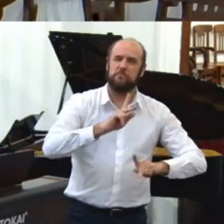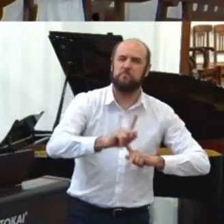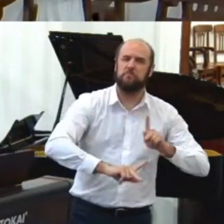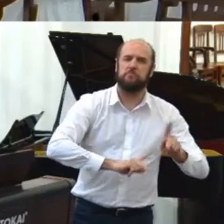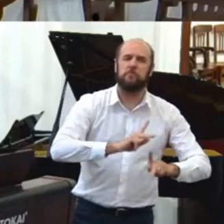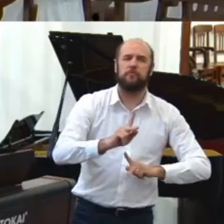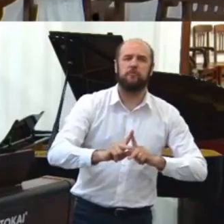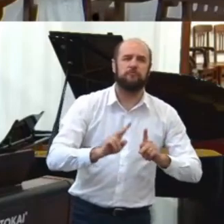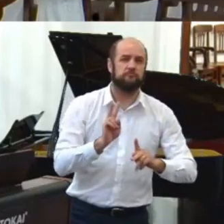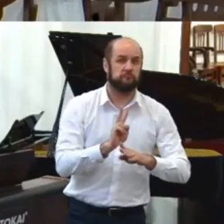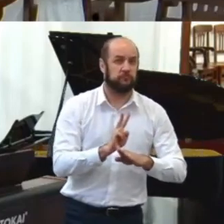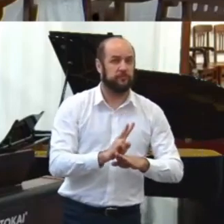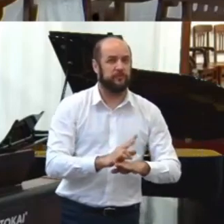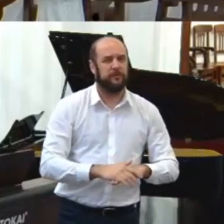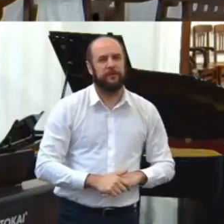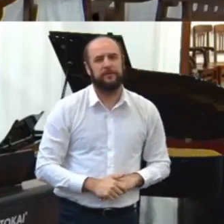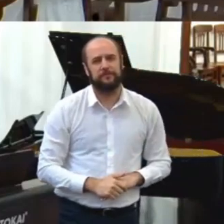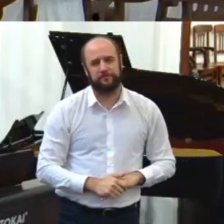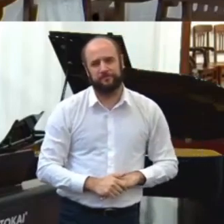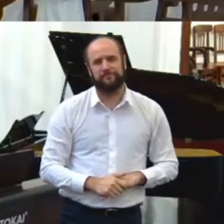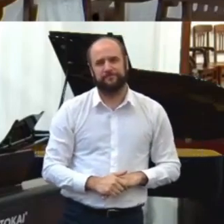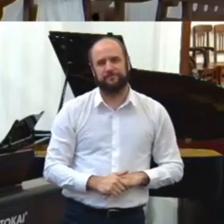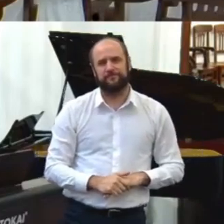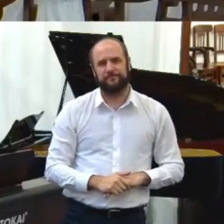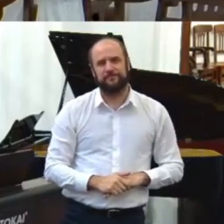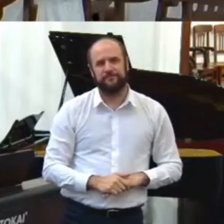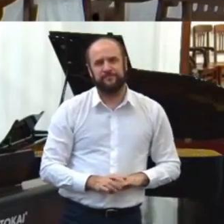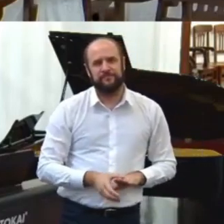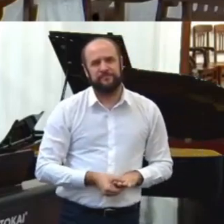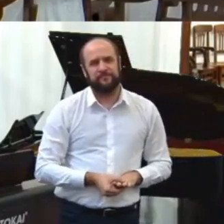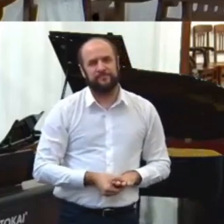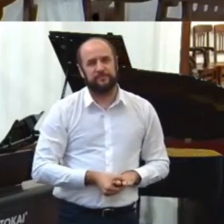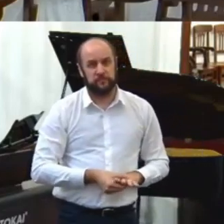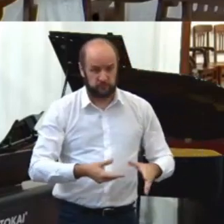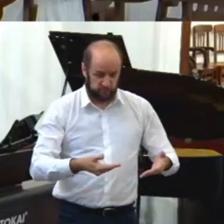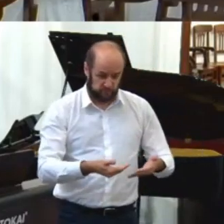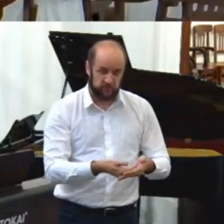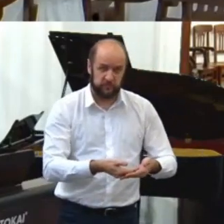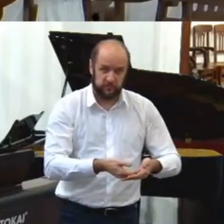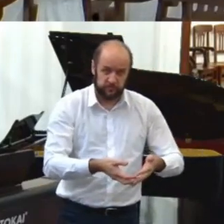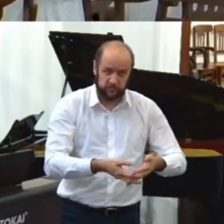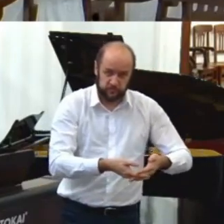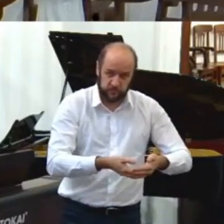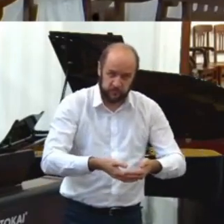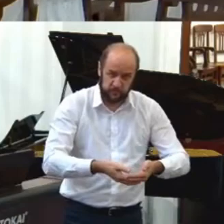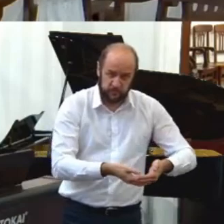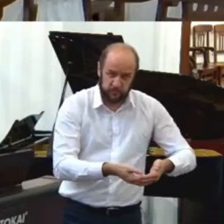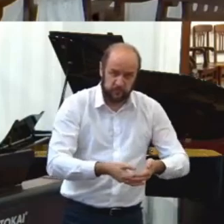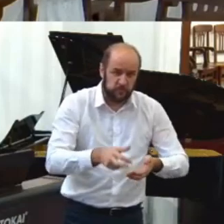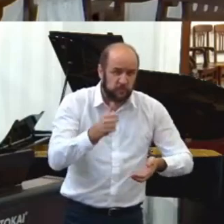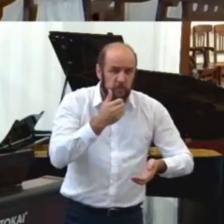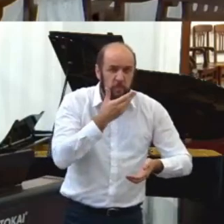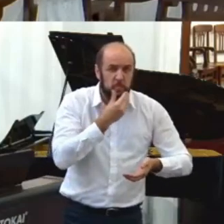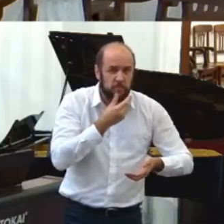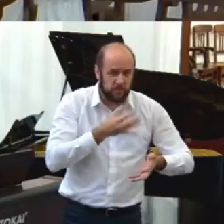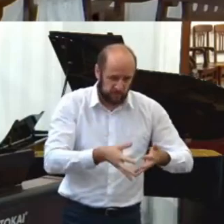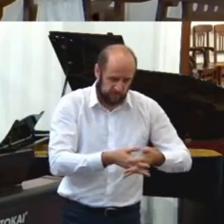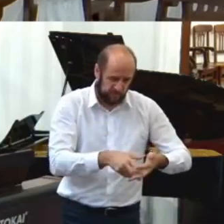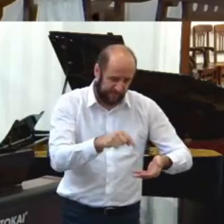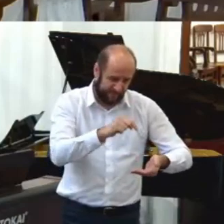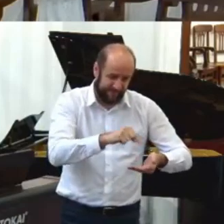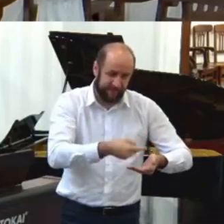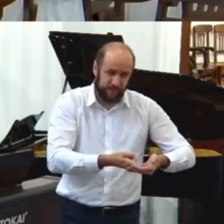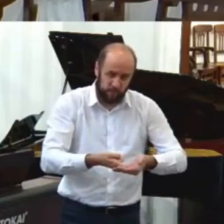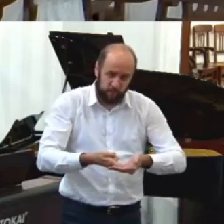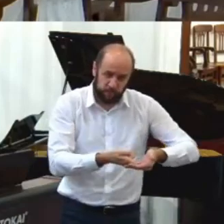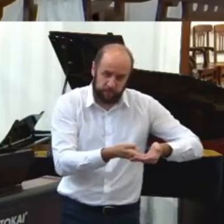seria mantido como remanescente. O cesto de junco de um menino, Moisés,